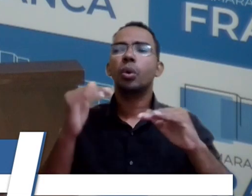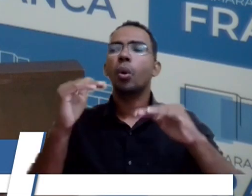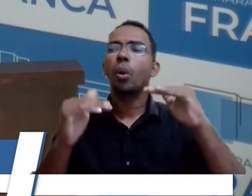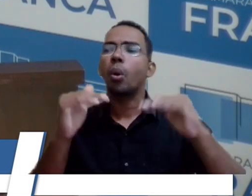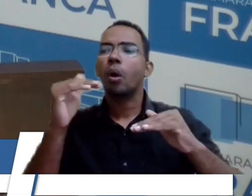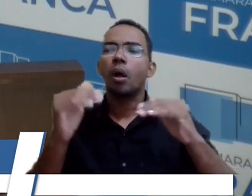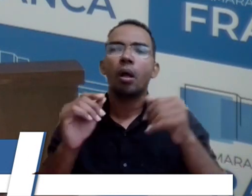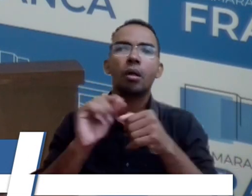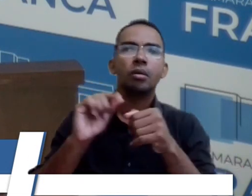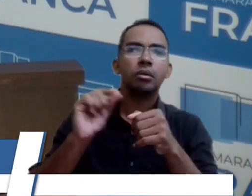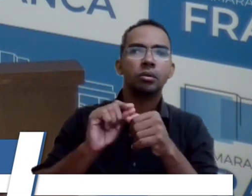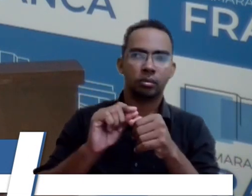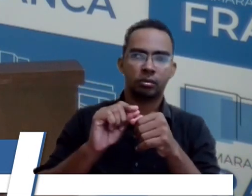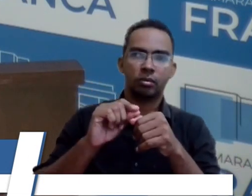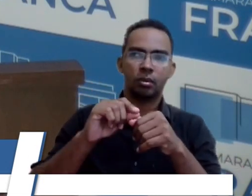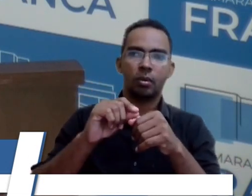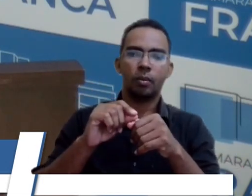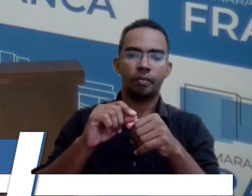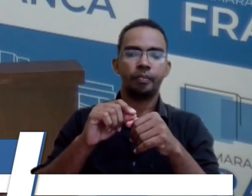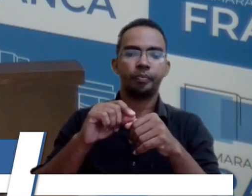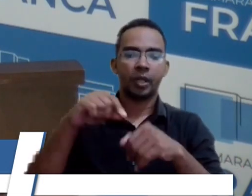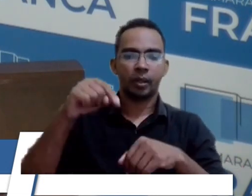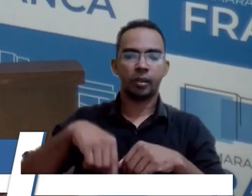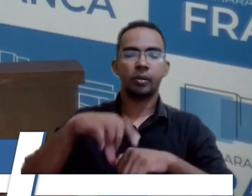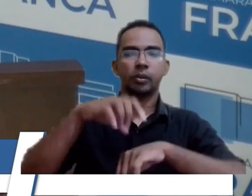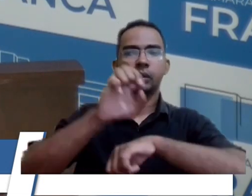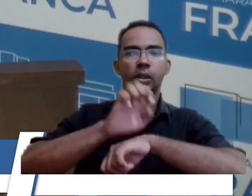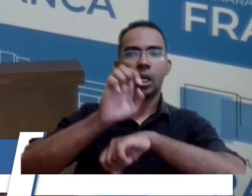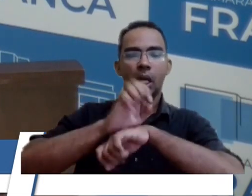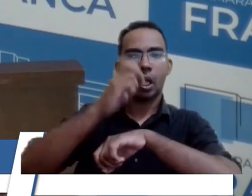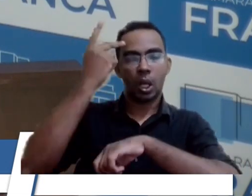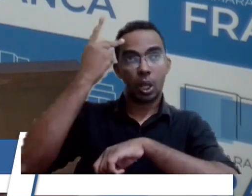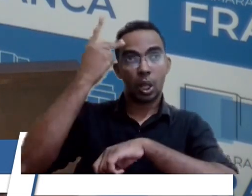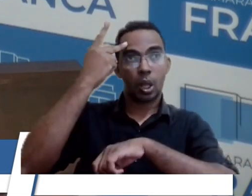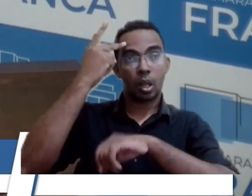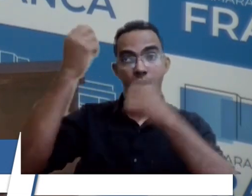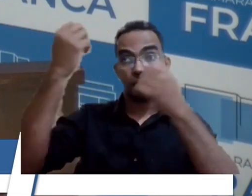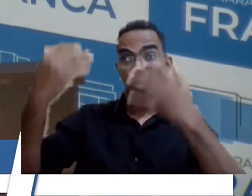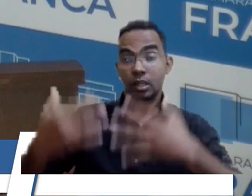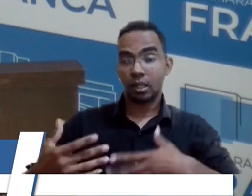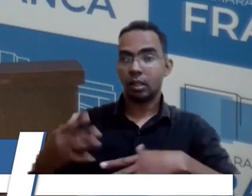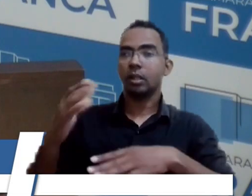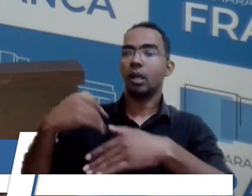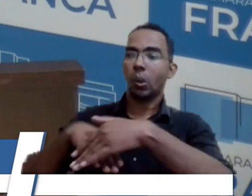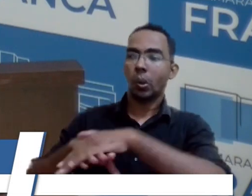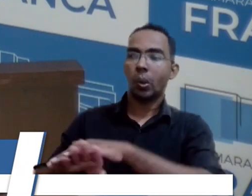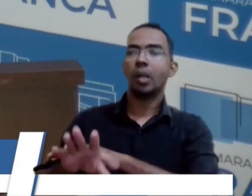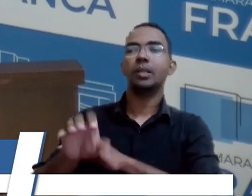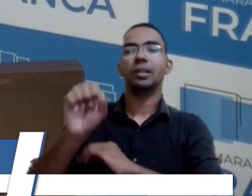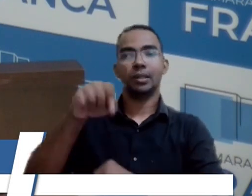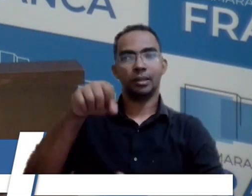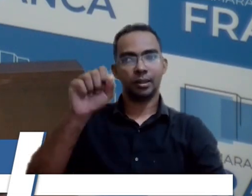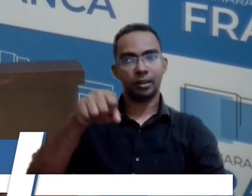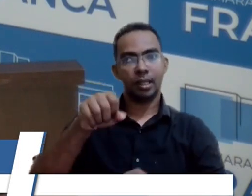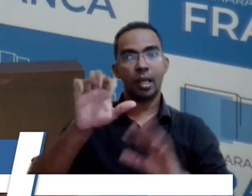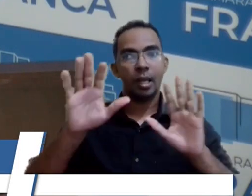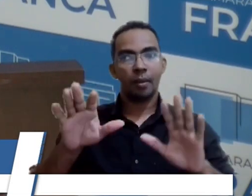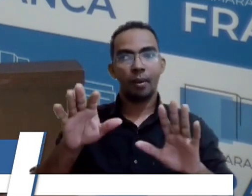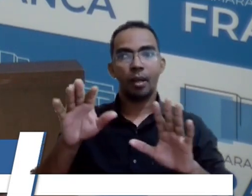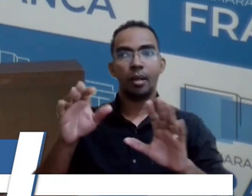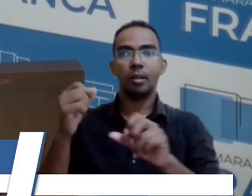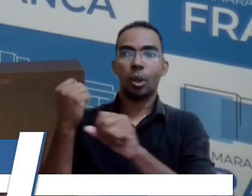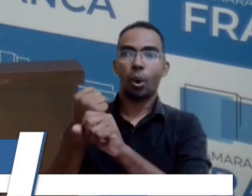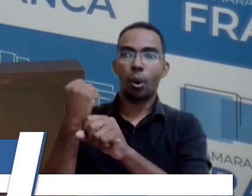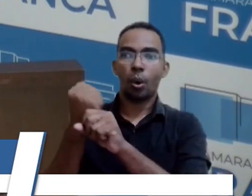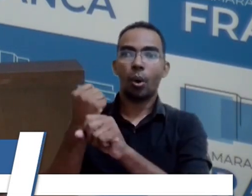isso dentro do estado de São Paulo? E o que nos foi dito é que foi deixado em caixa sim, mas em obras a serem empenhadas foi